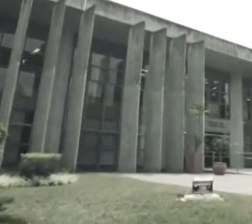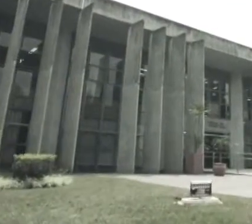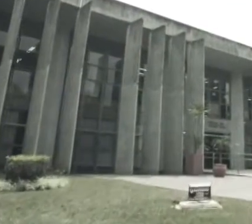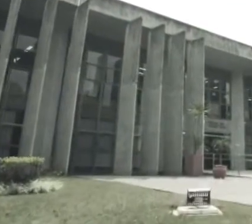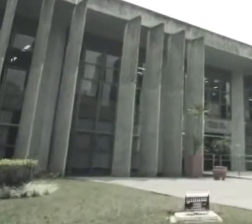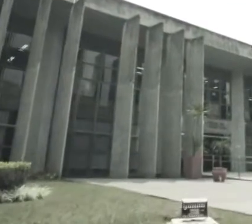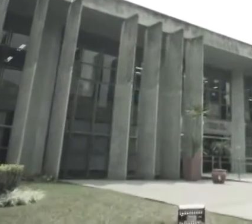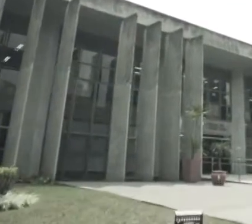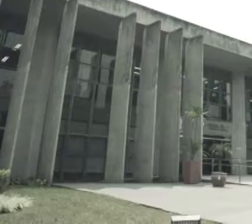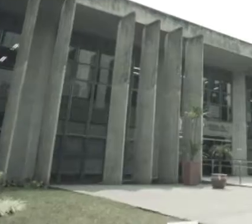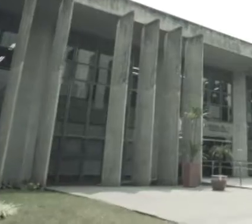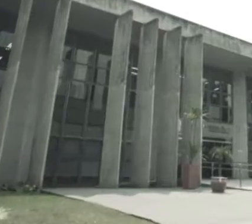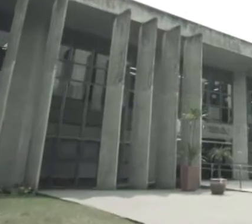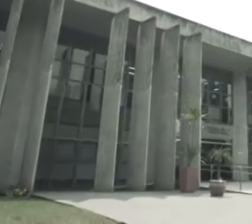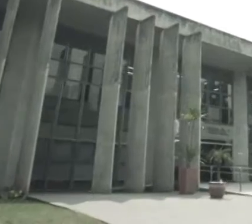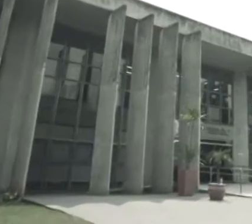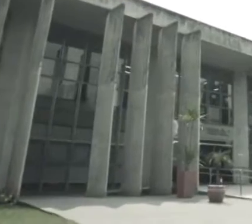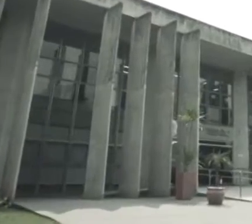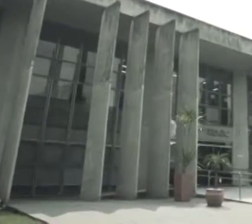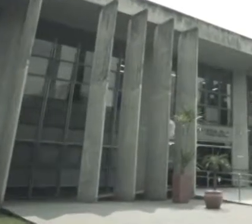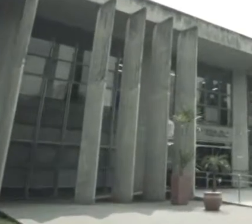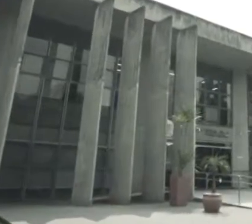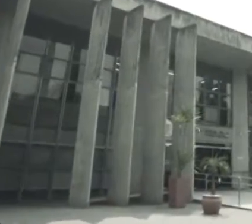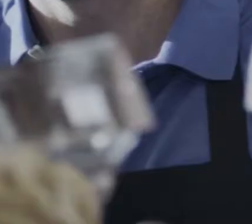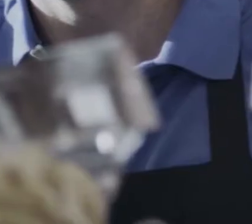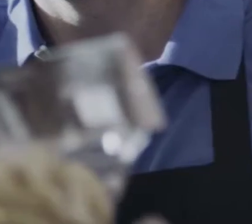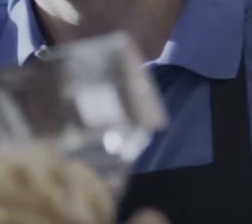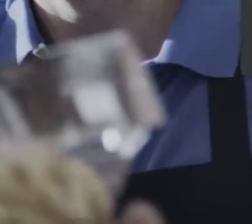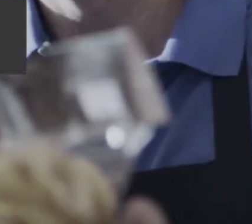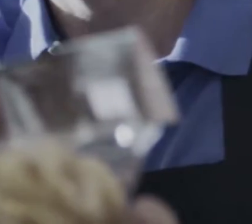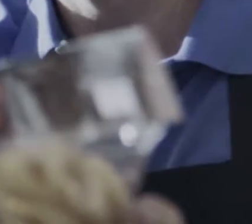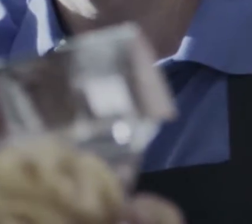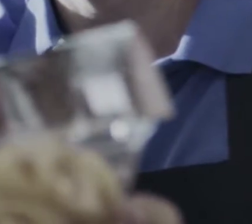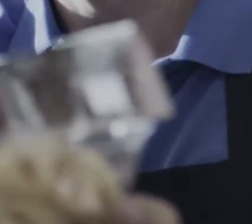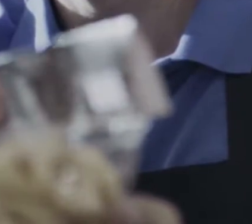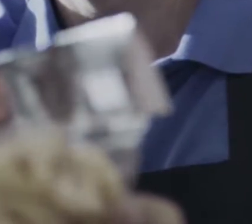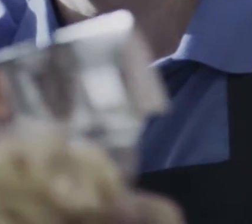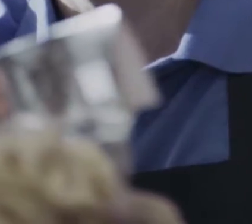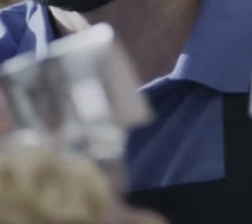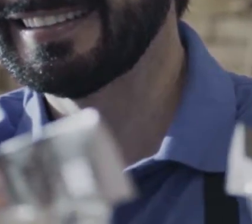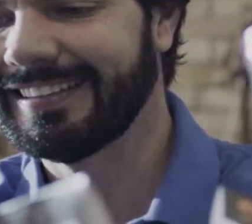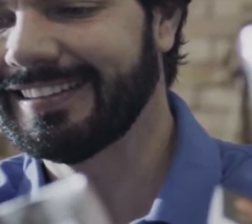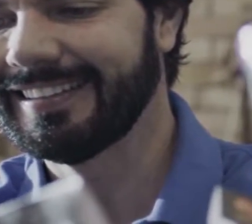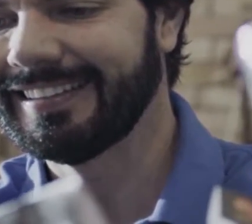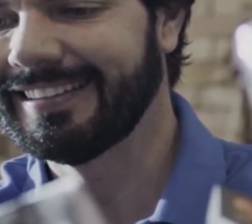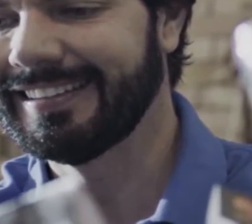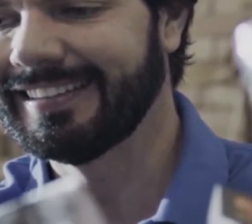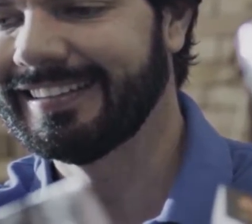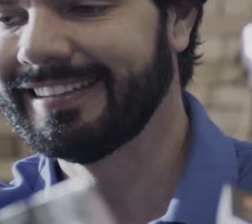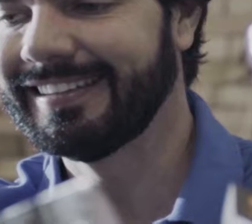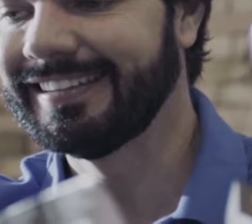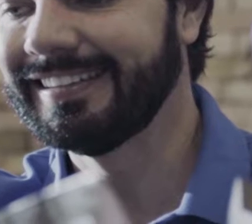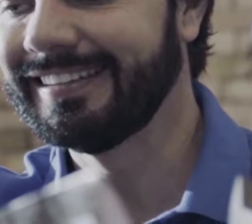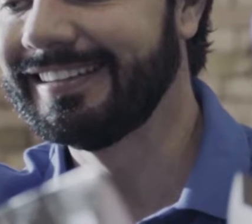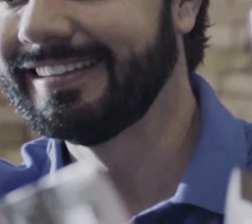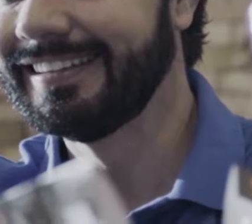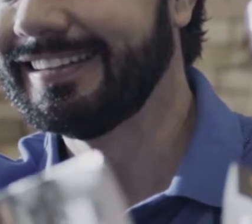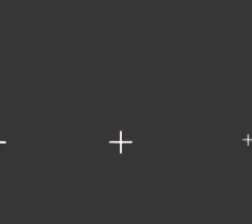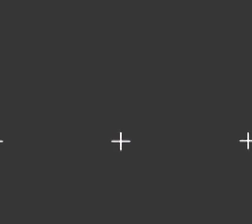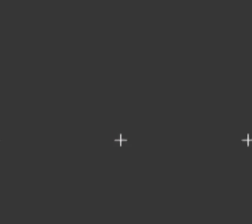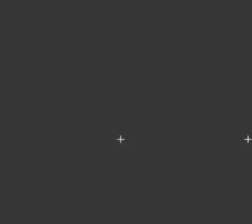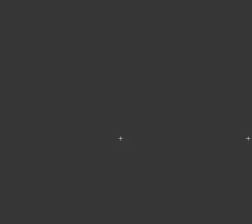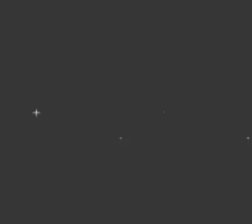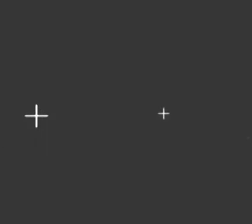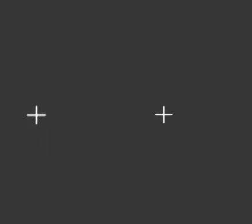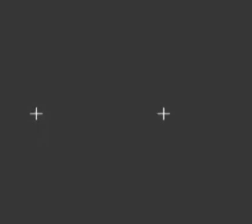Legislativa comemora seus 40 anos pronta para o futuro, com uma gestão cada vez mais moderna e mais próxima de você.